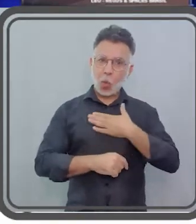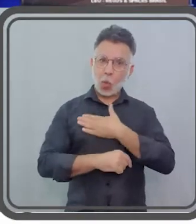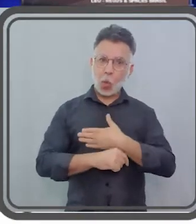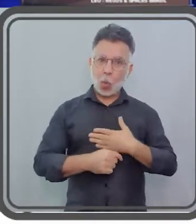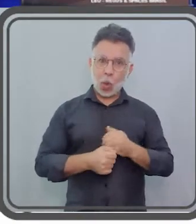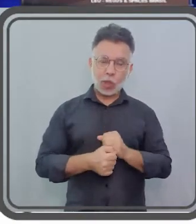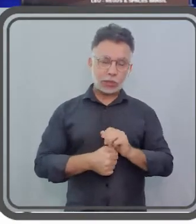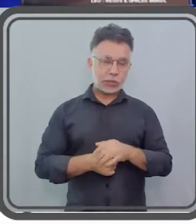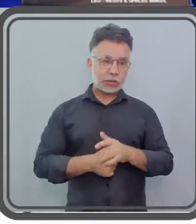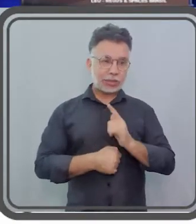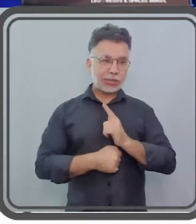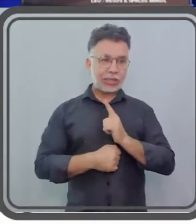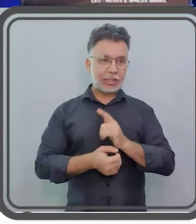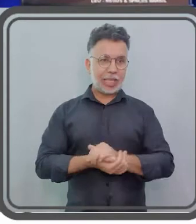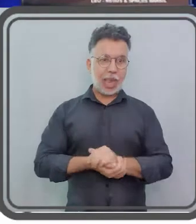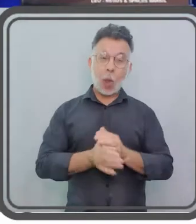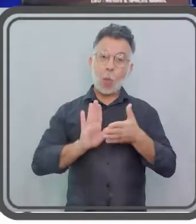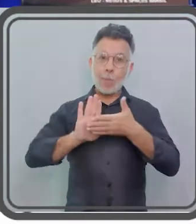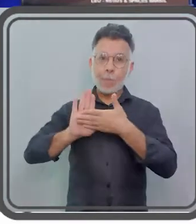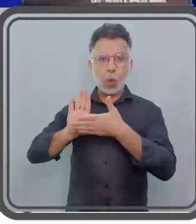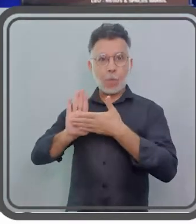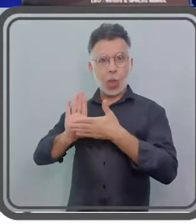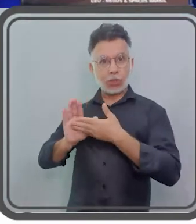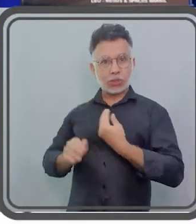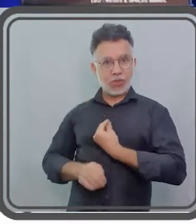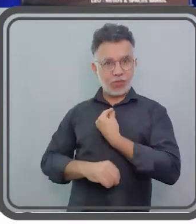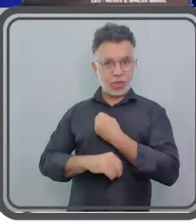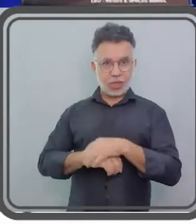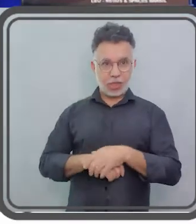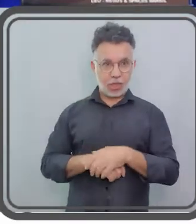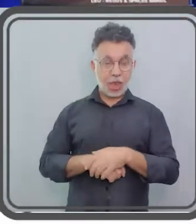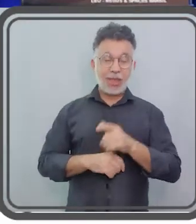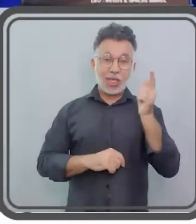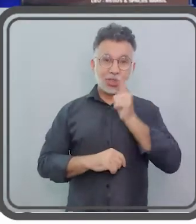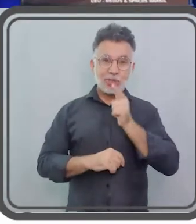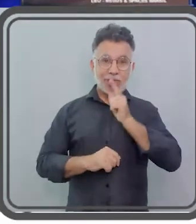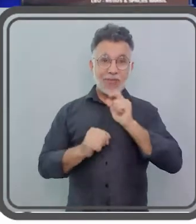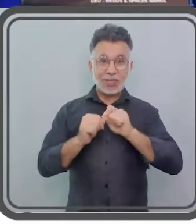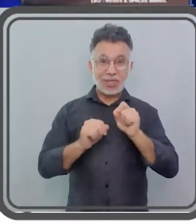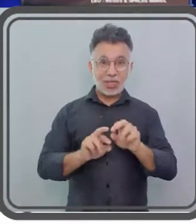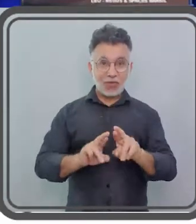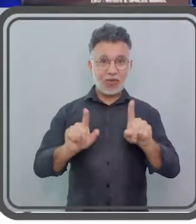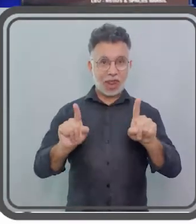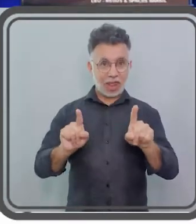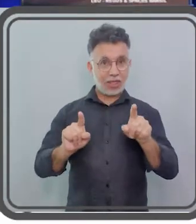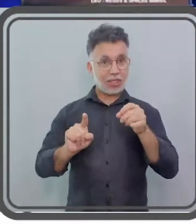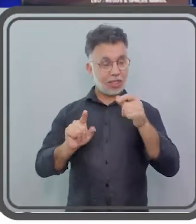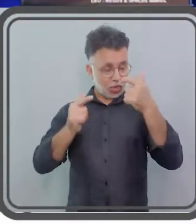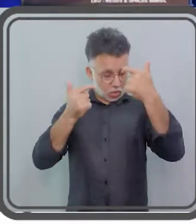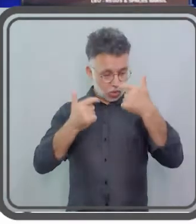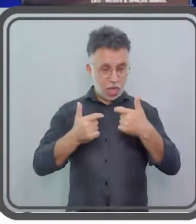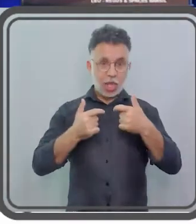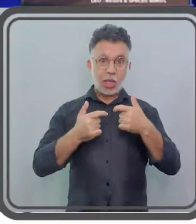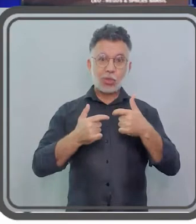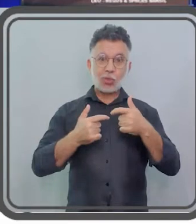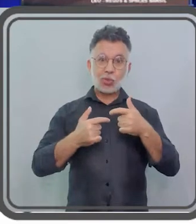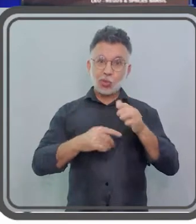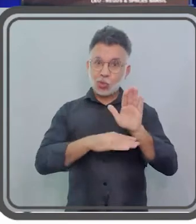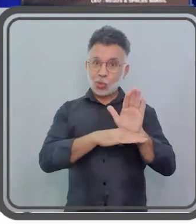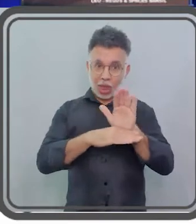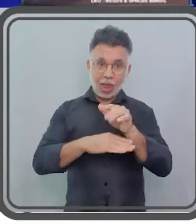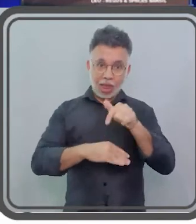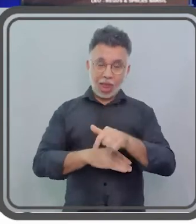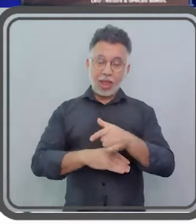ter um propósito na vida, não? Onde a gente consiga fazer diferença, verdade, na vida dos seres humanos, e isso aqui realmente traz